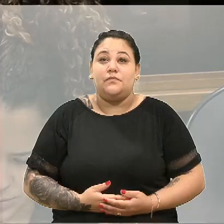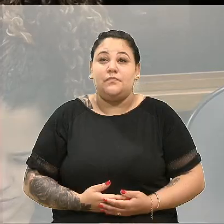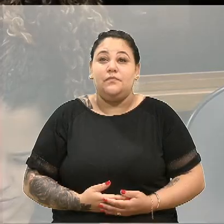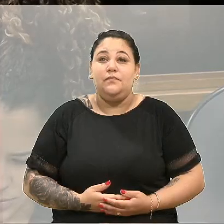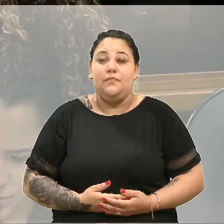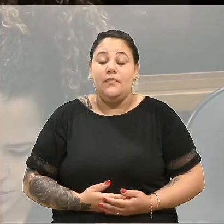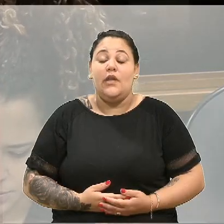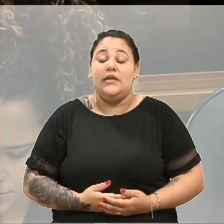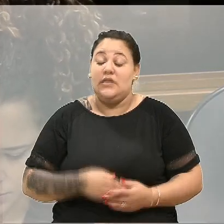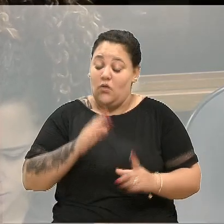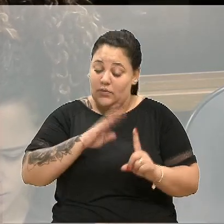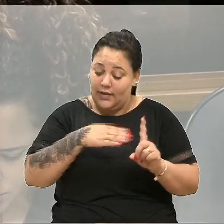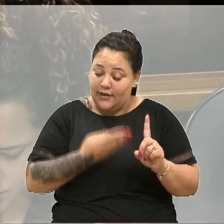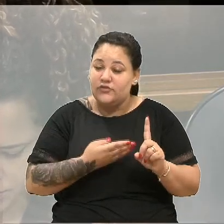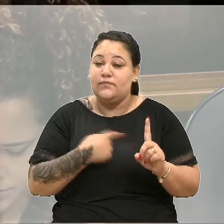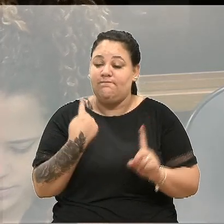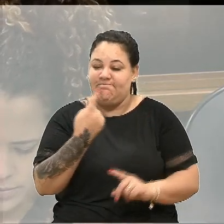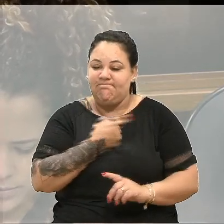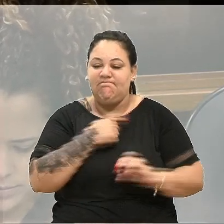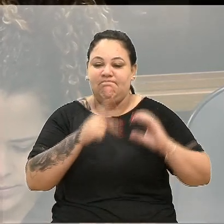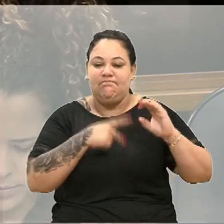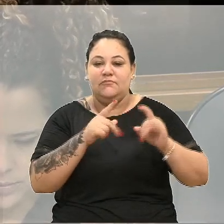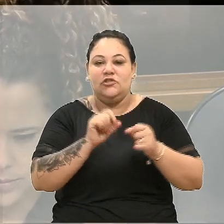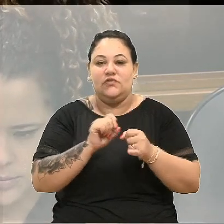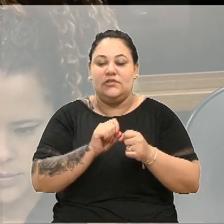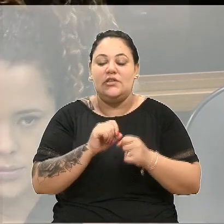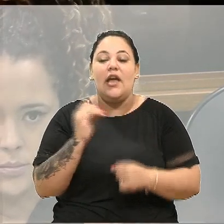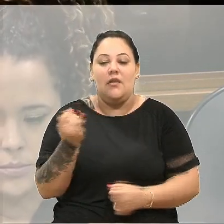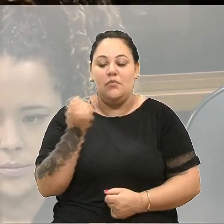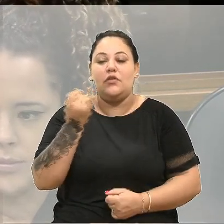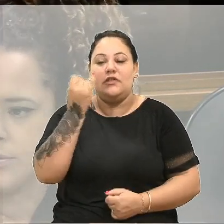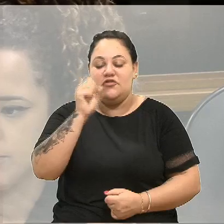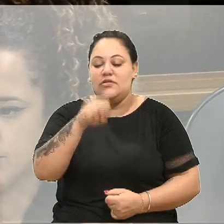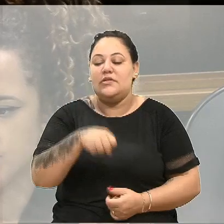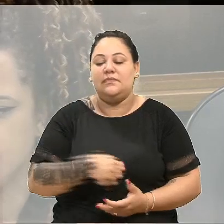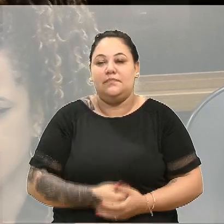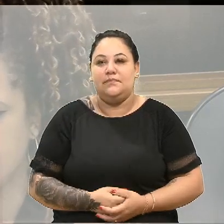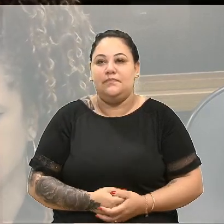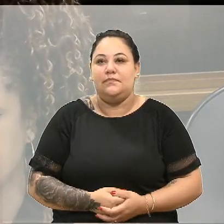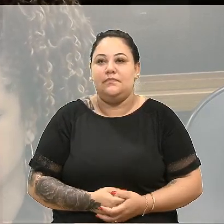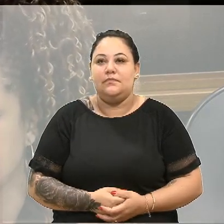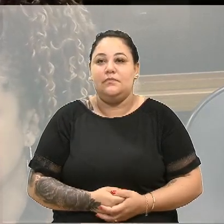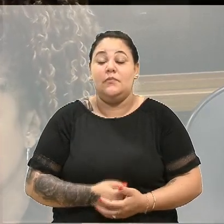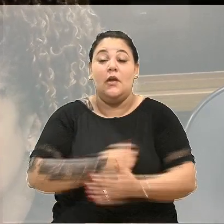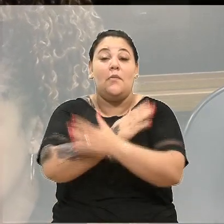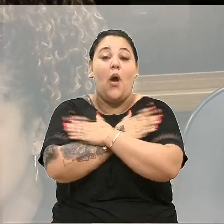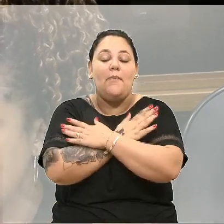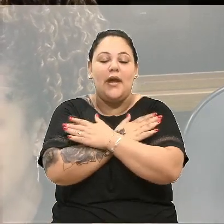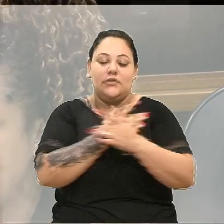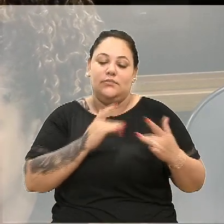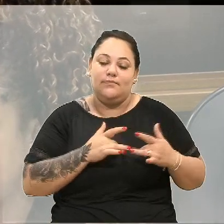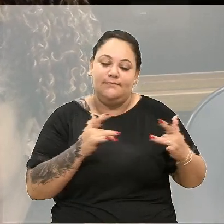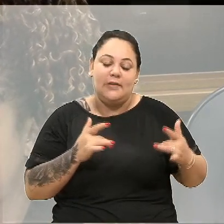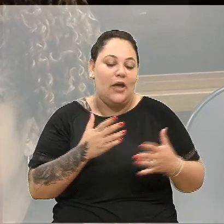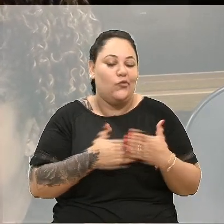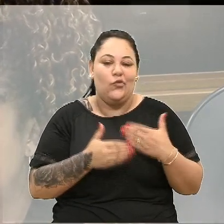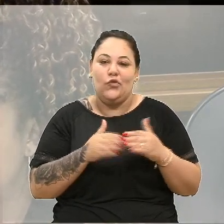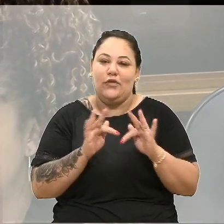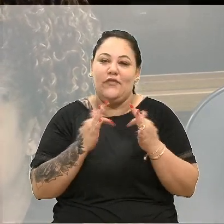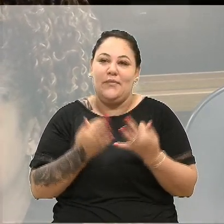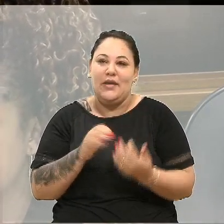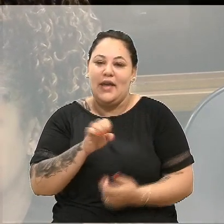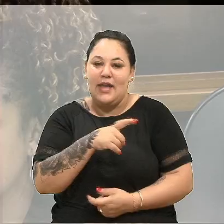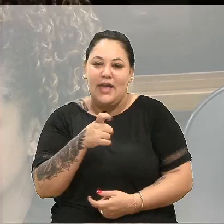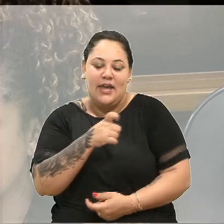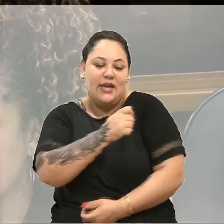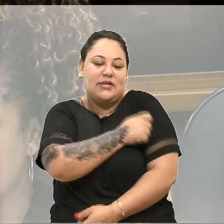deferência que a casa faz e, enfim, acho... Essa palavra, senhor presidente. Meu abraço aqui, minha solidariedade aos familiares, a ex-alunos, a